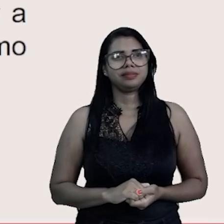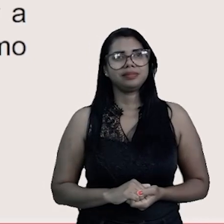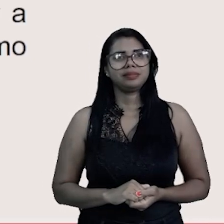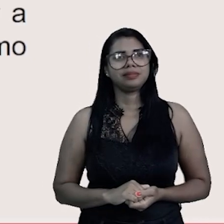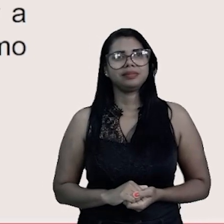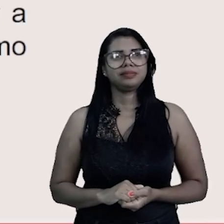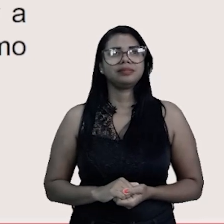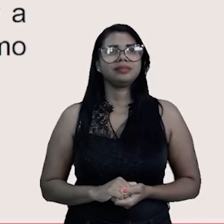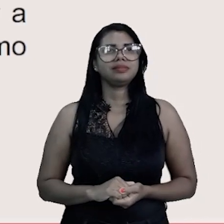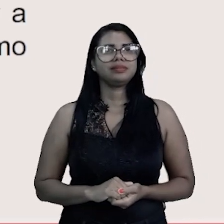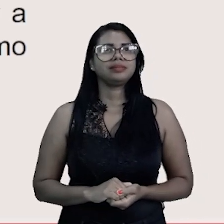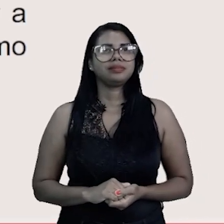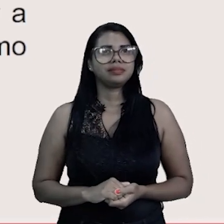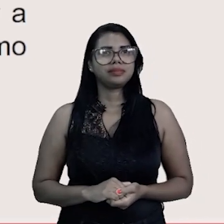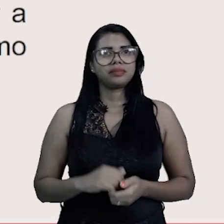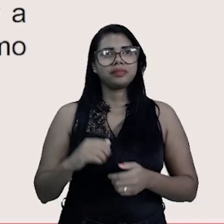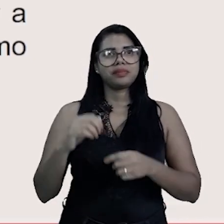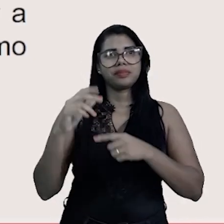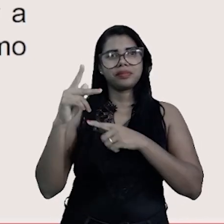Pedro,